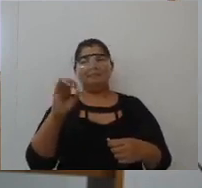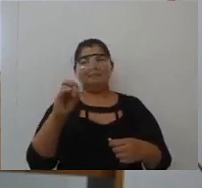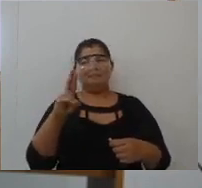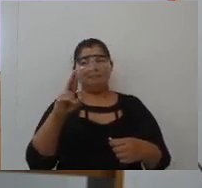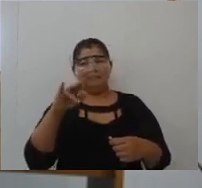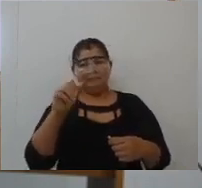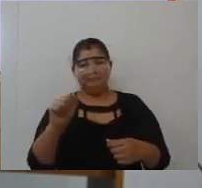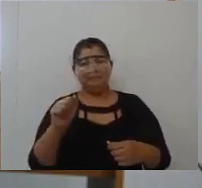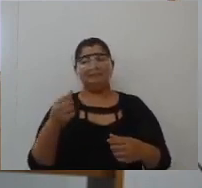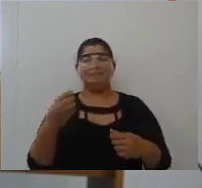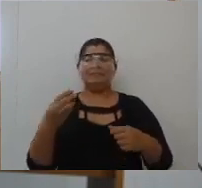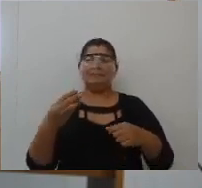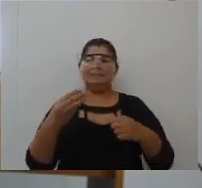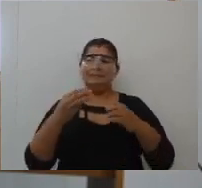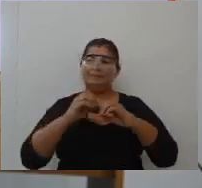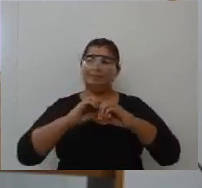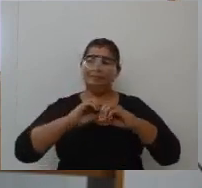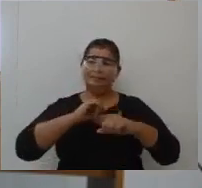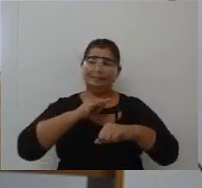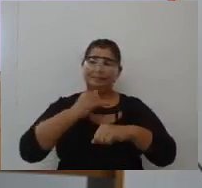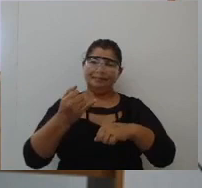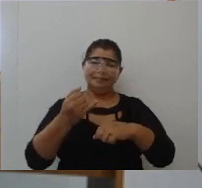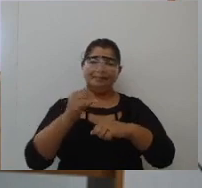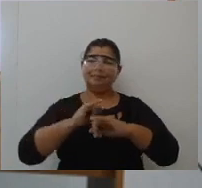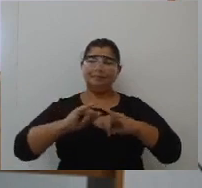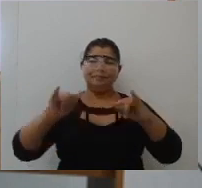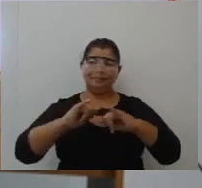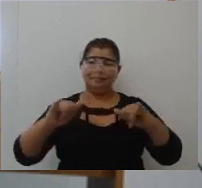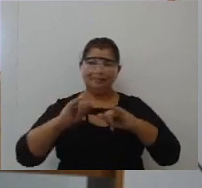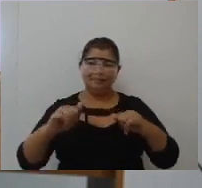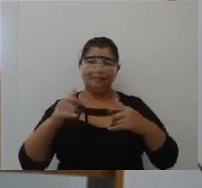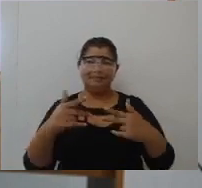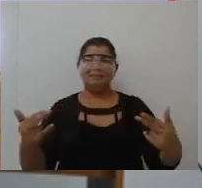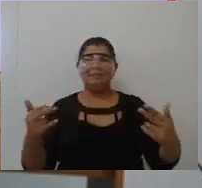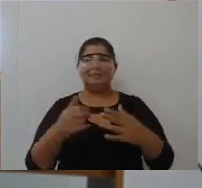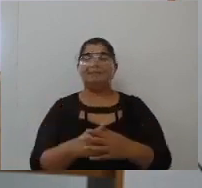aqui. Aqui PE.